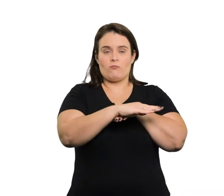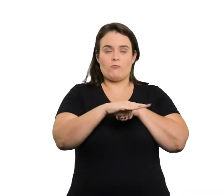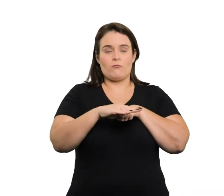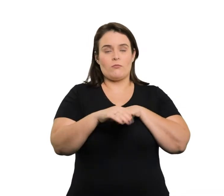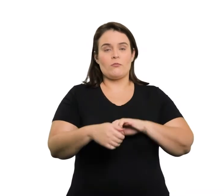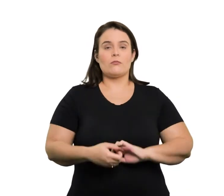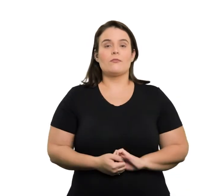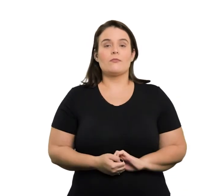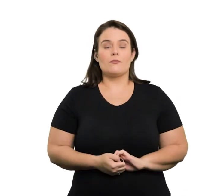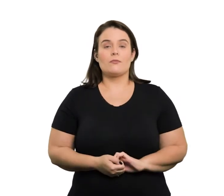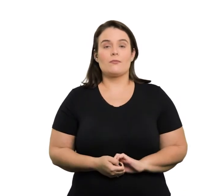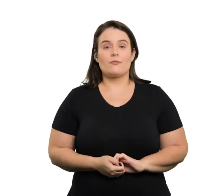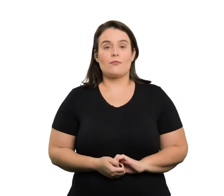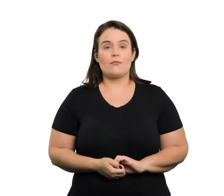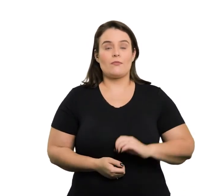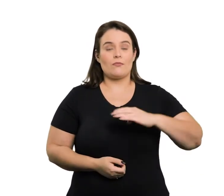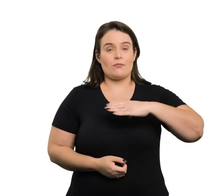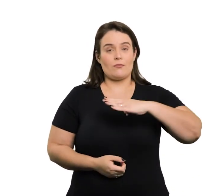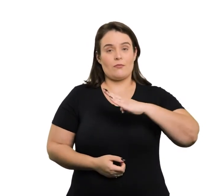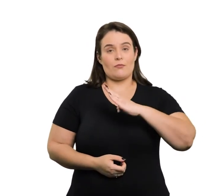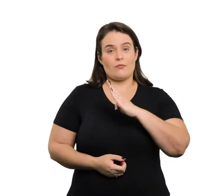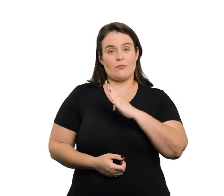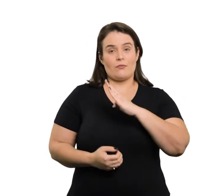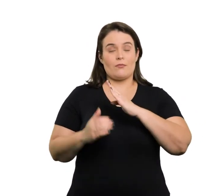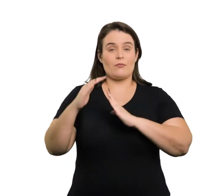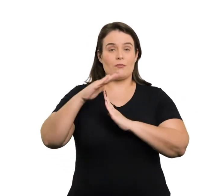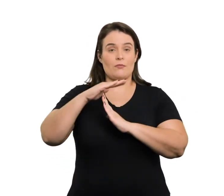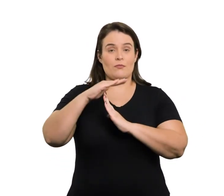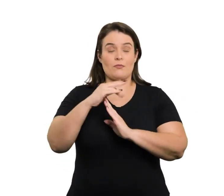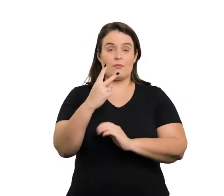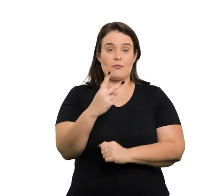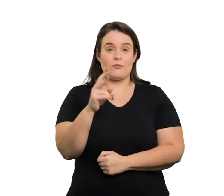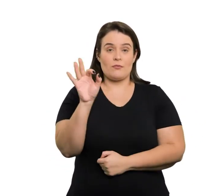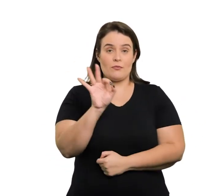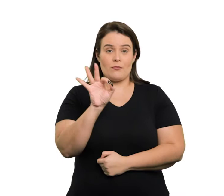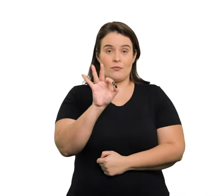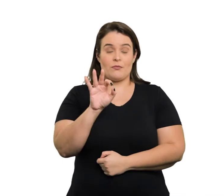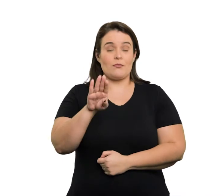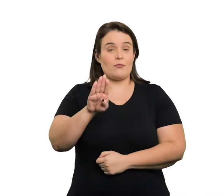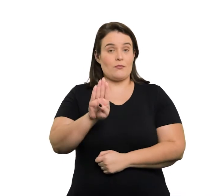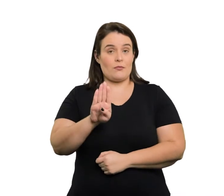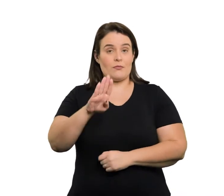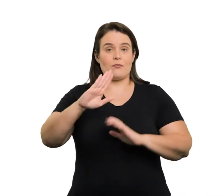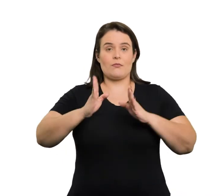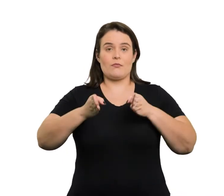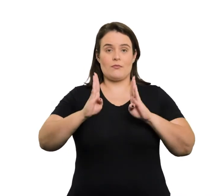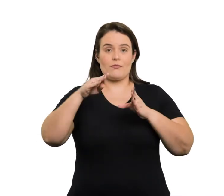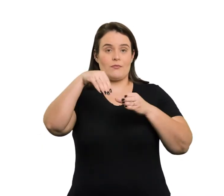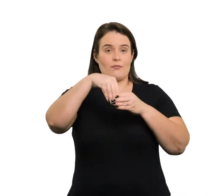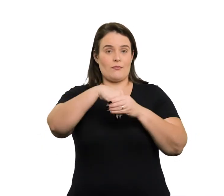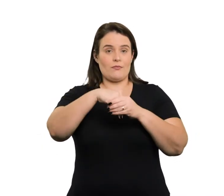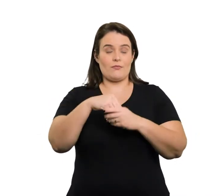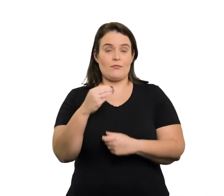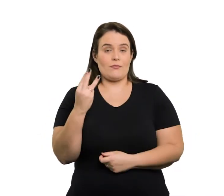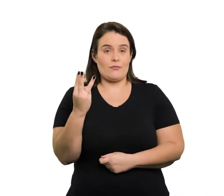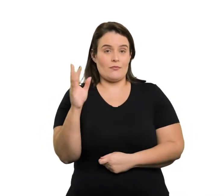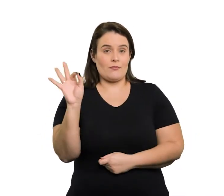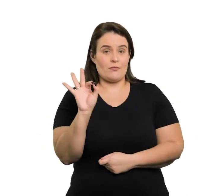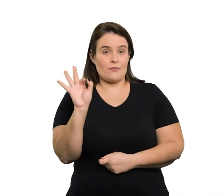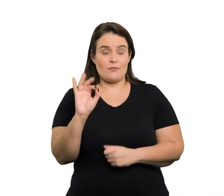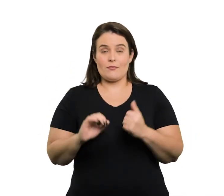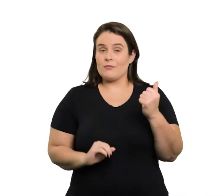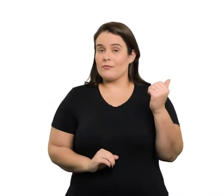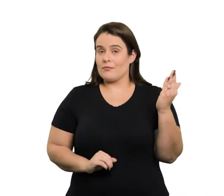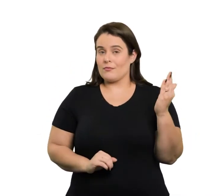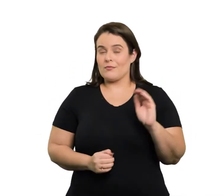movimento. Inclinação transversal de no máximo 2% em rampas internas e 3%